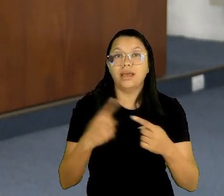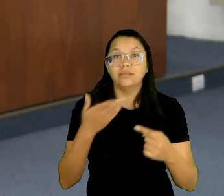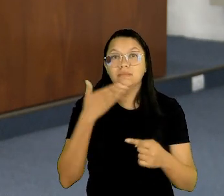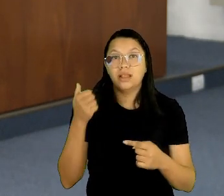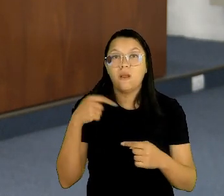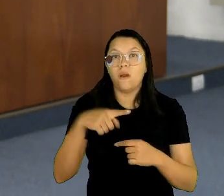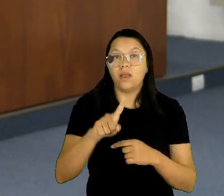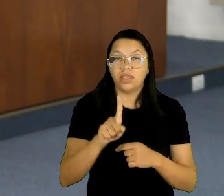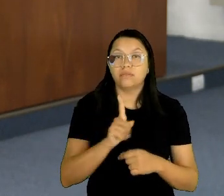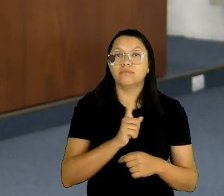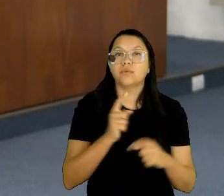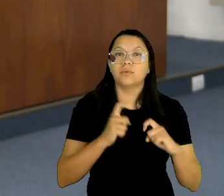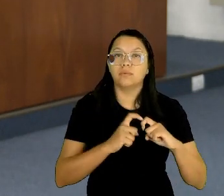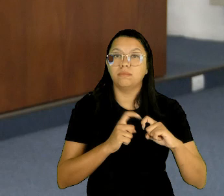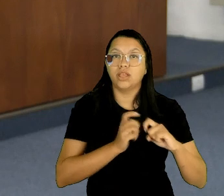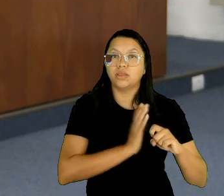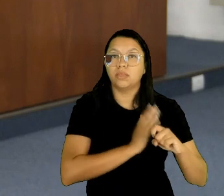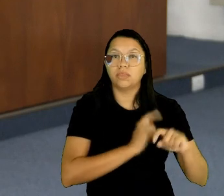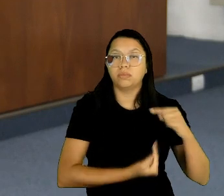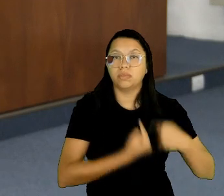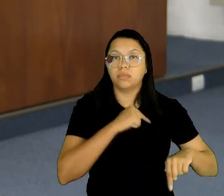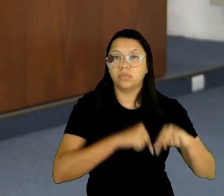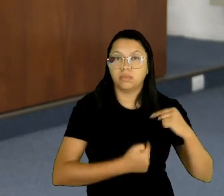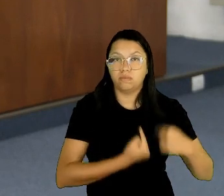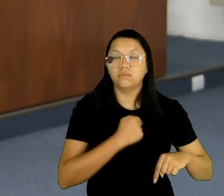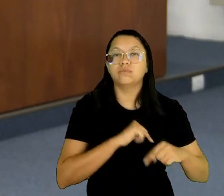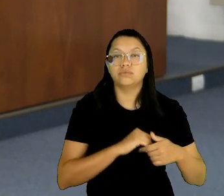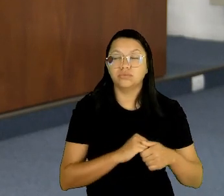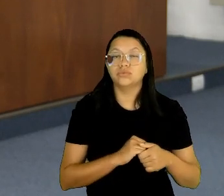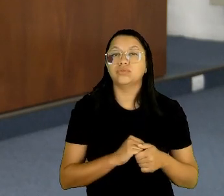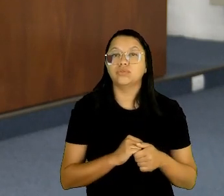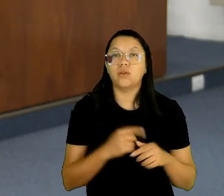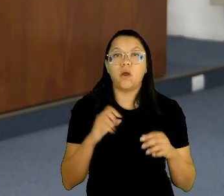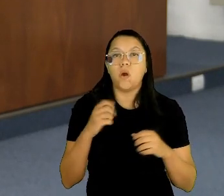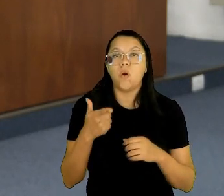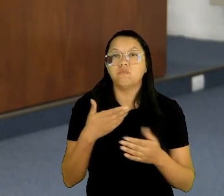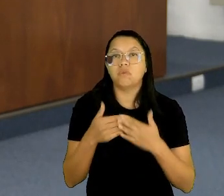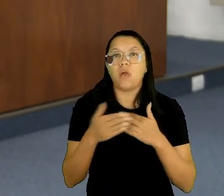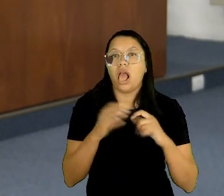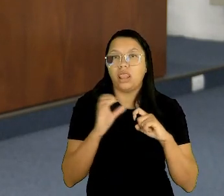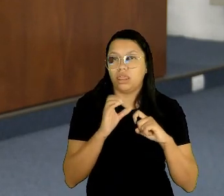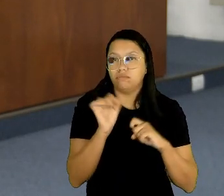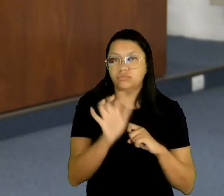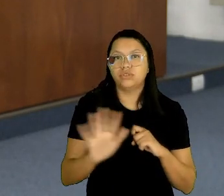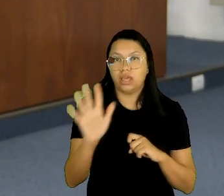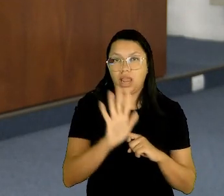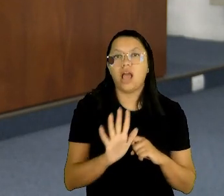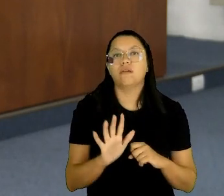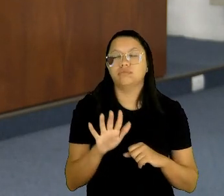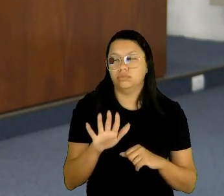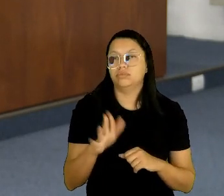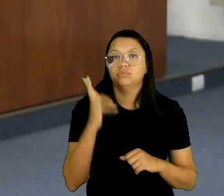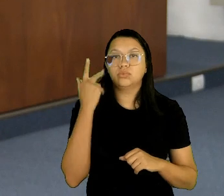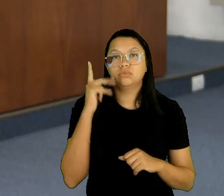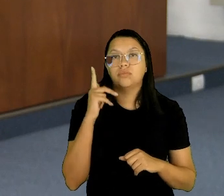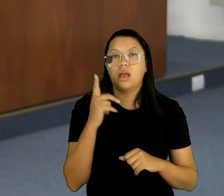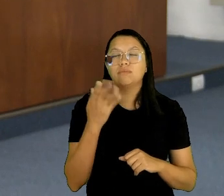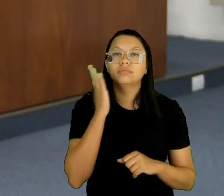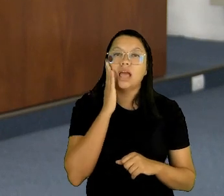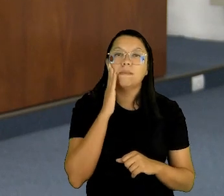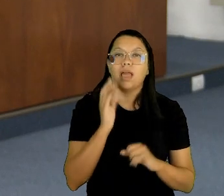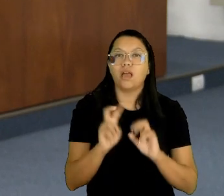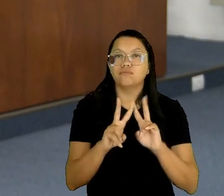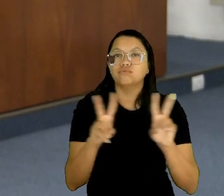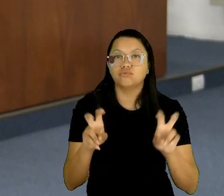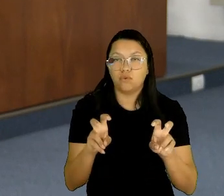médico, e preferencialmente cardiologista que está vendo, ou até endócrino também mexe com essa parte de colesterol, ou qualquer clínico geral. Os médicos estão